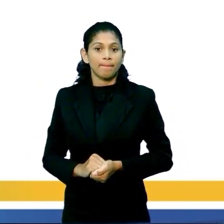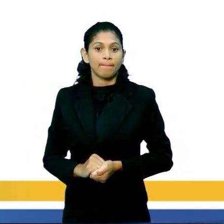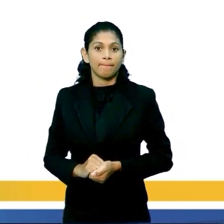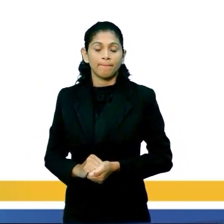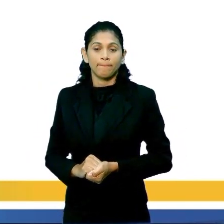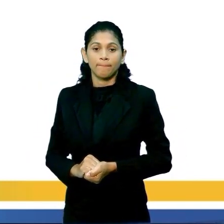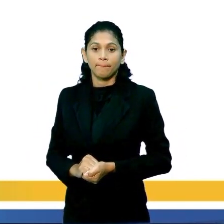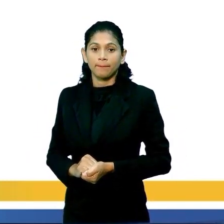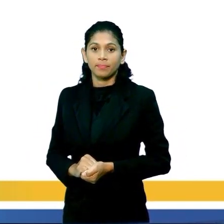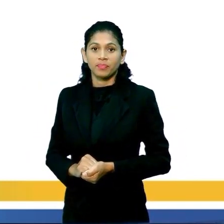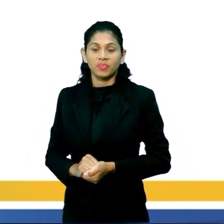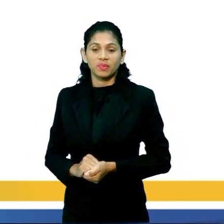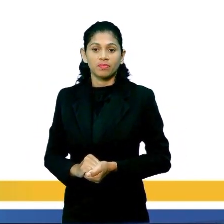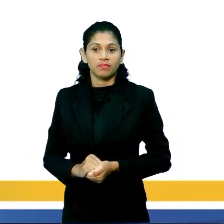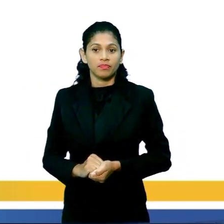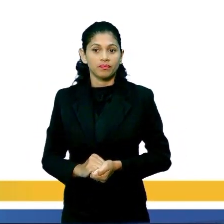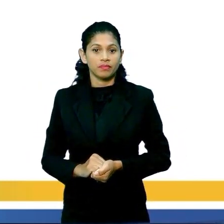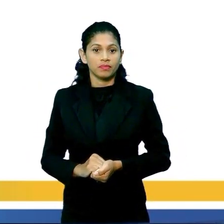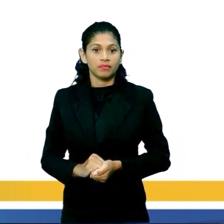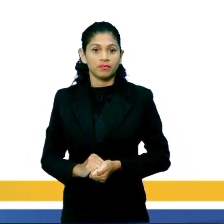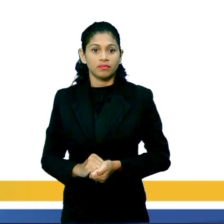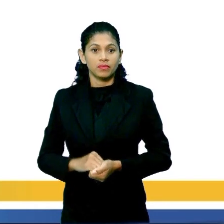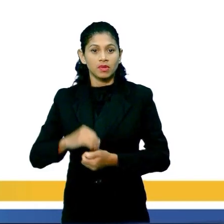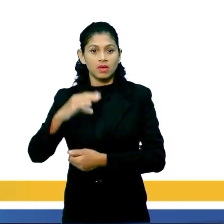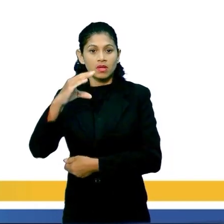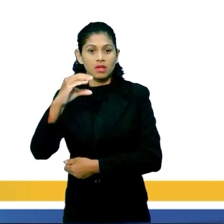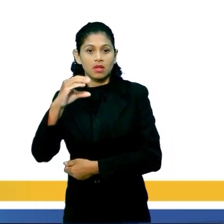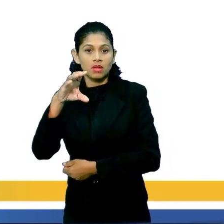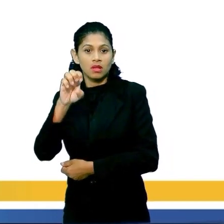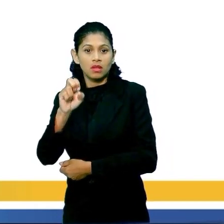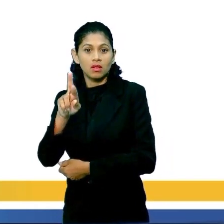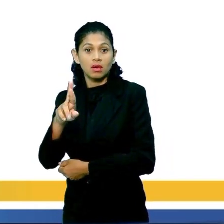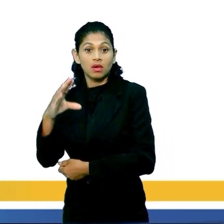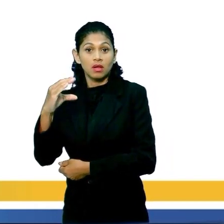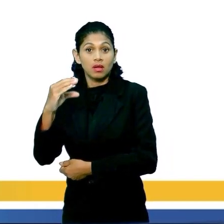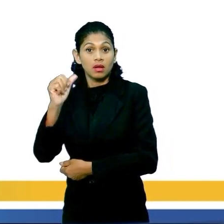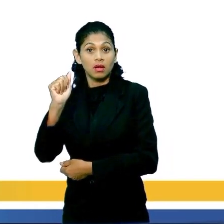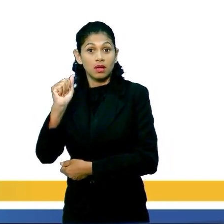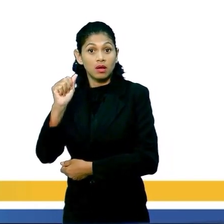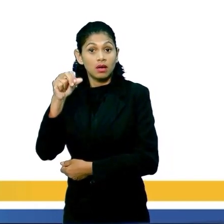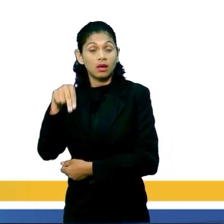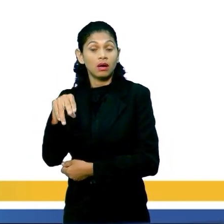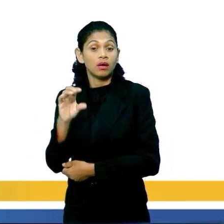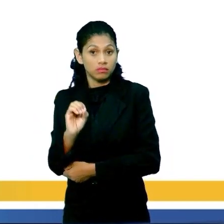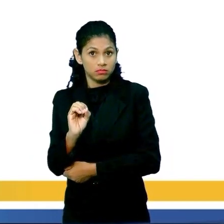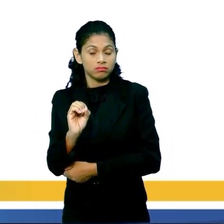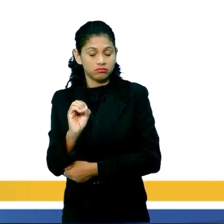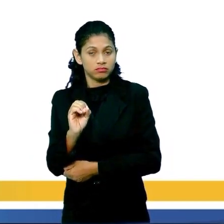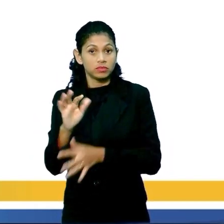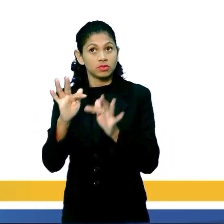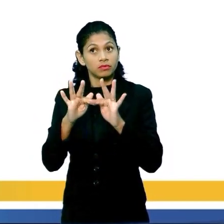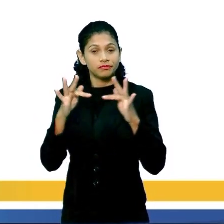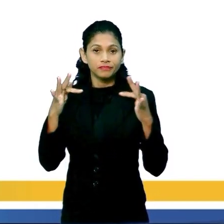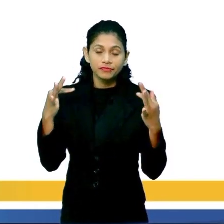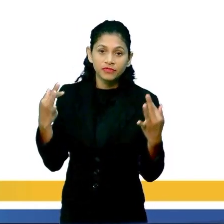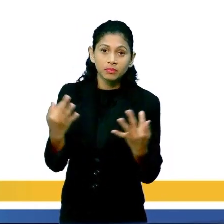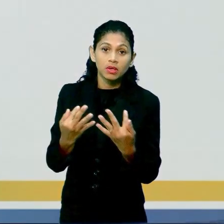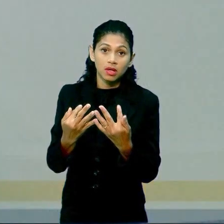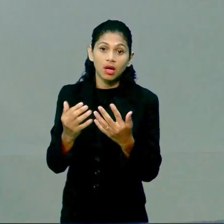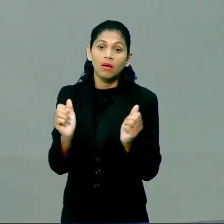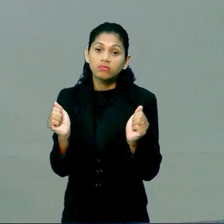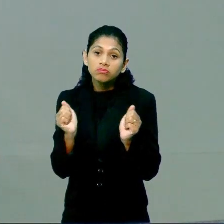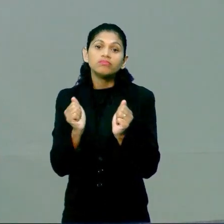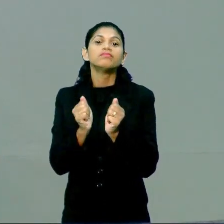né vem da palavra próximo né ou seja perto então esse familiar era um familiar próximo